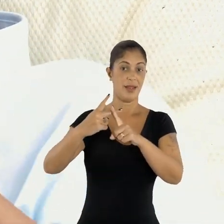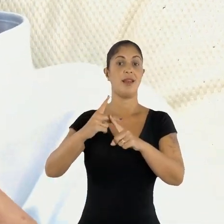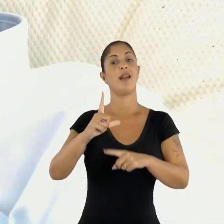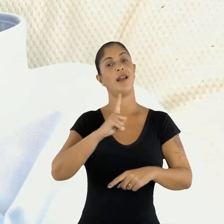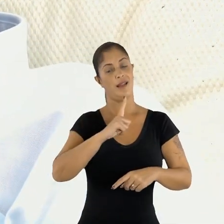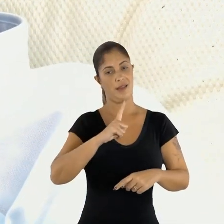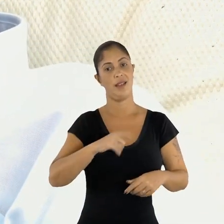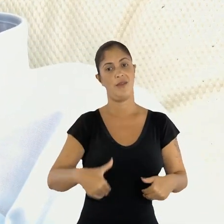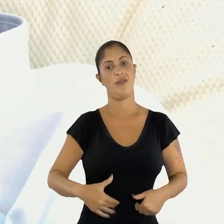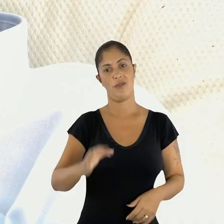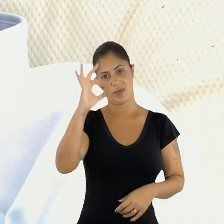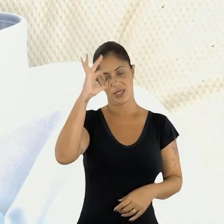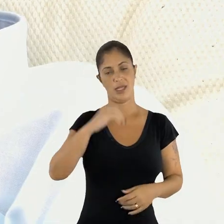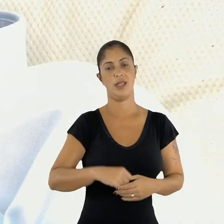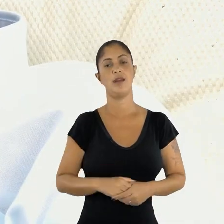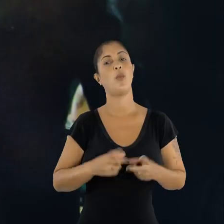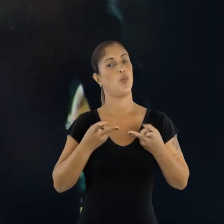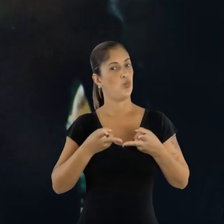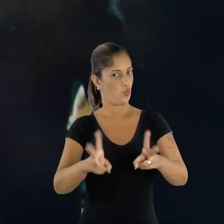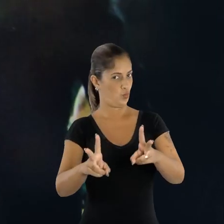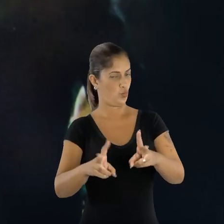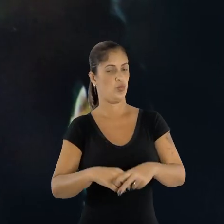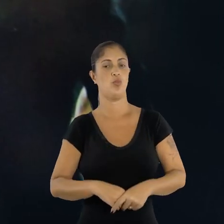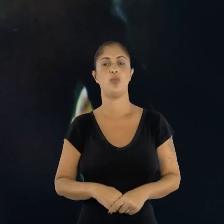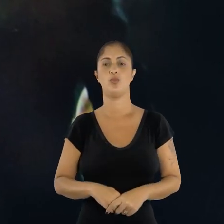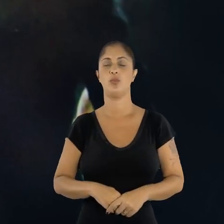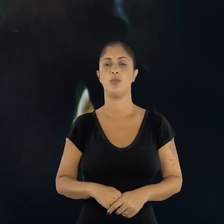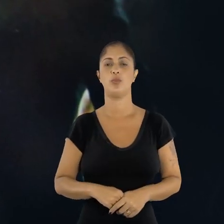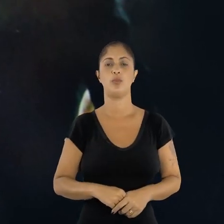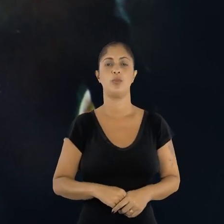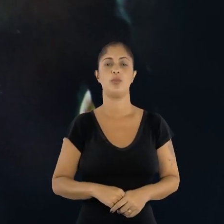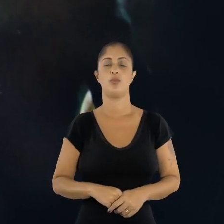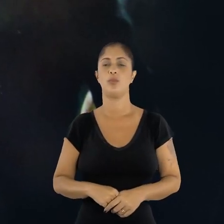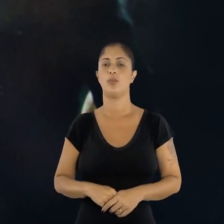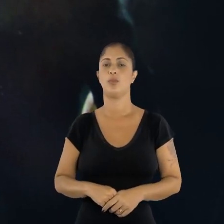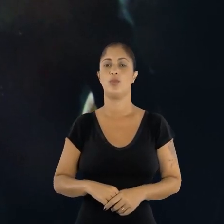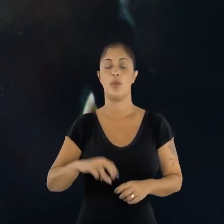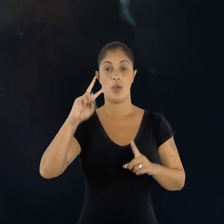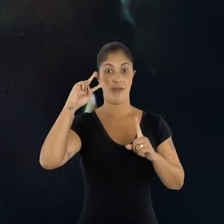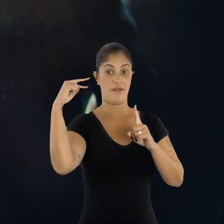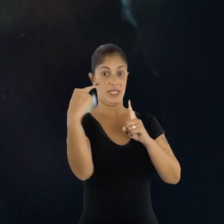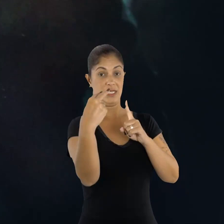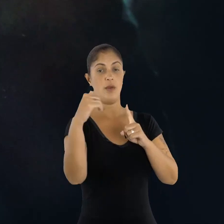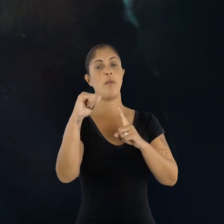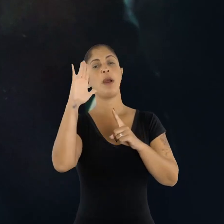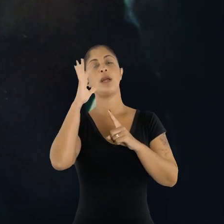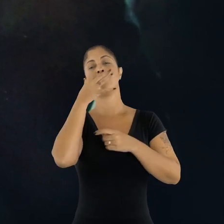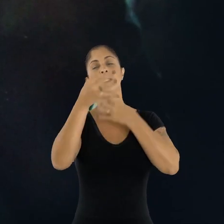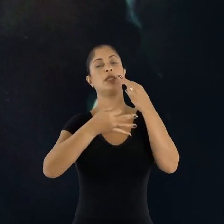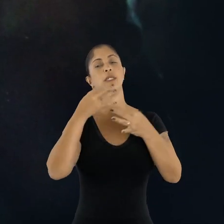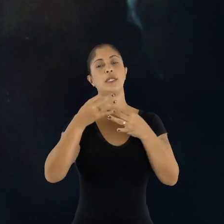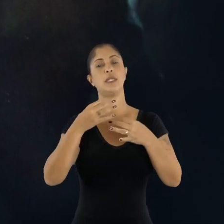do que foi o próprio Fome Zero. Prevaleceu, né, uma visão